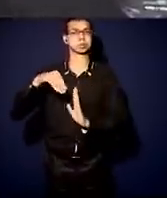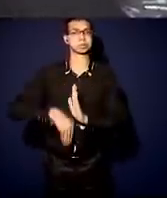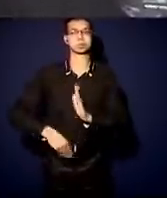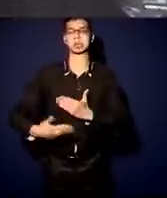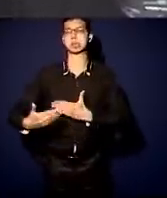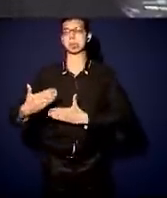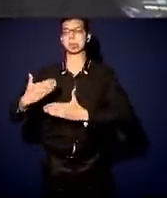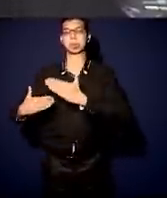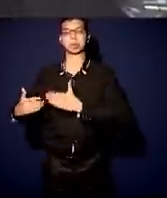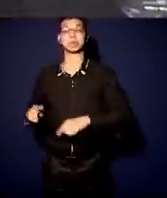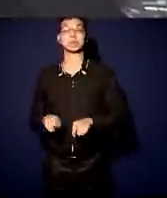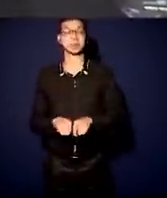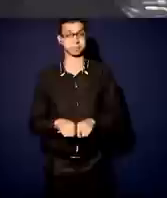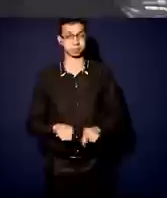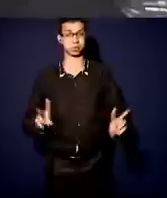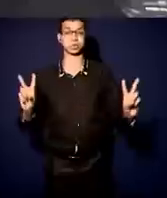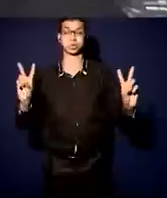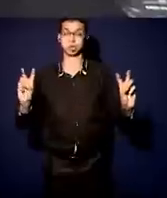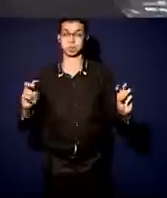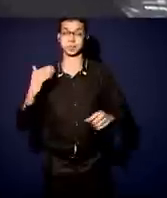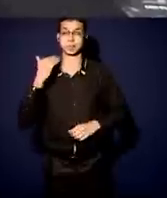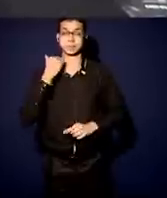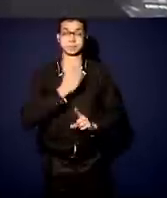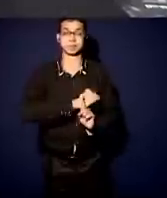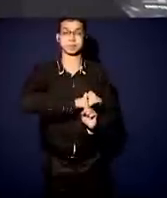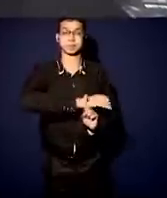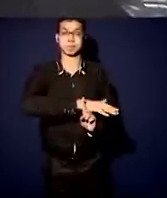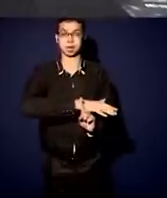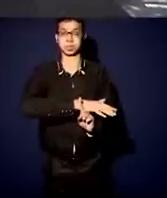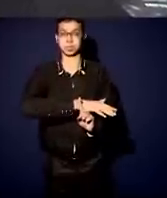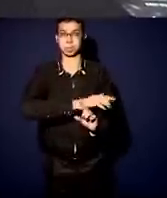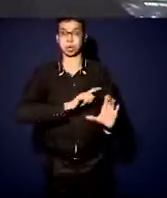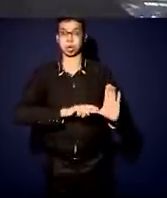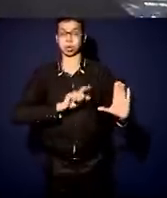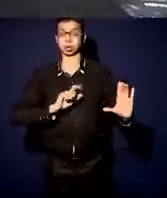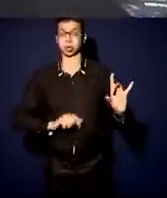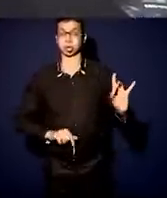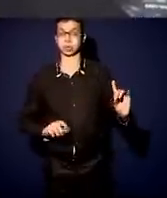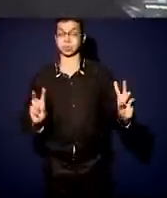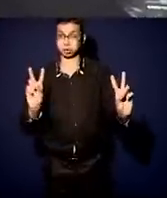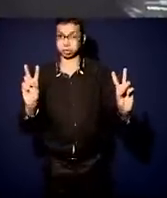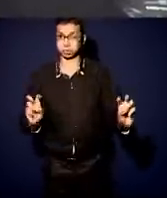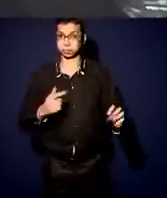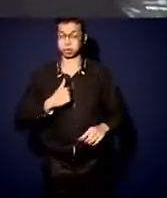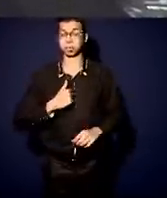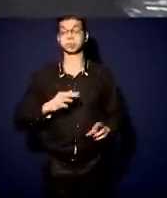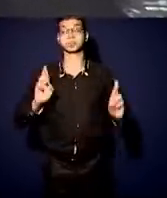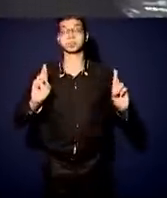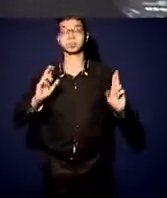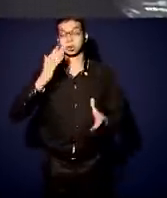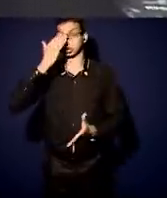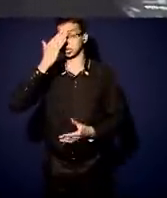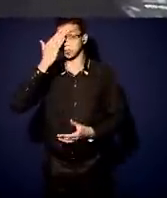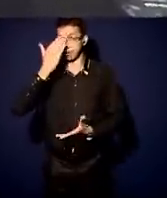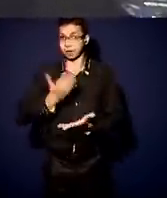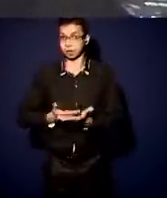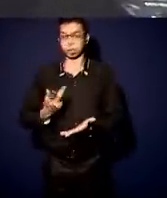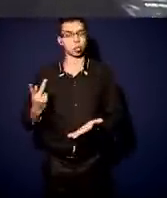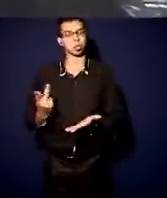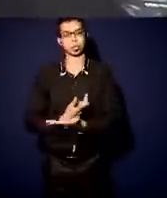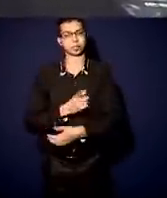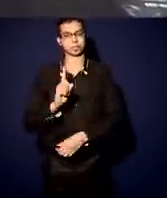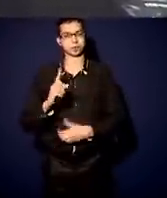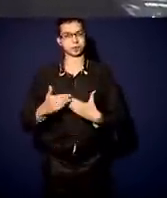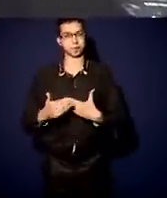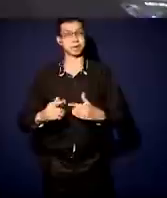a respeito da autonomia do Banco Central eu espero que não aconteça não acredito que vai acontecer uma possível é tá então você poderia